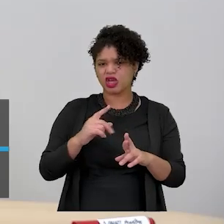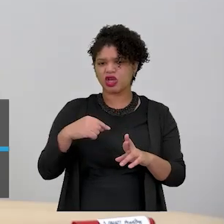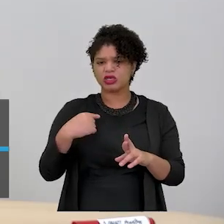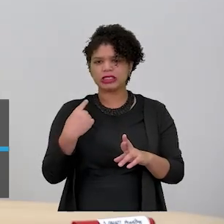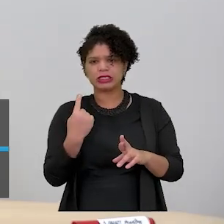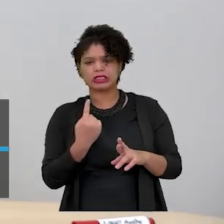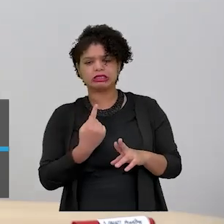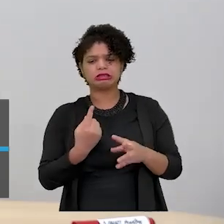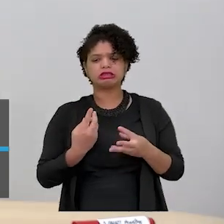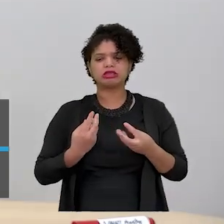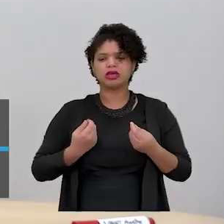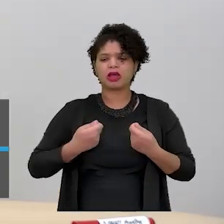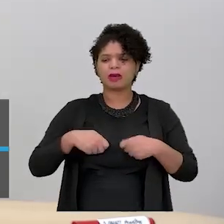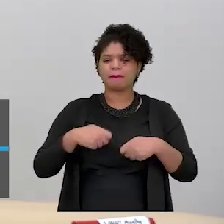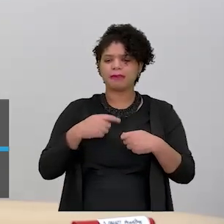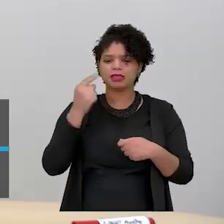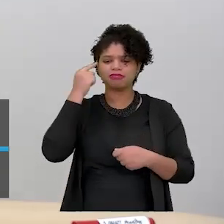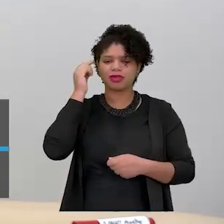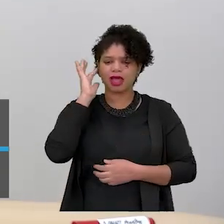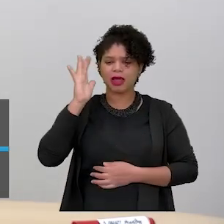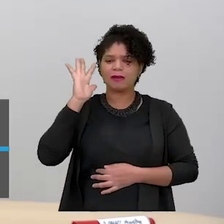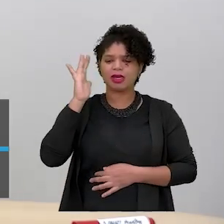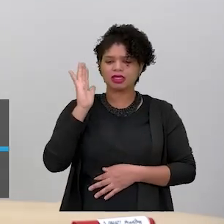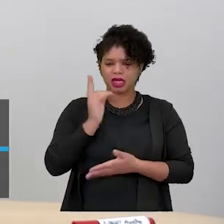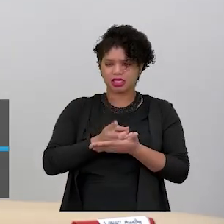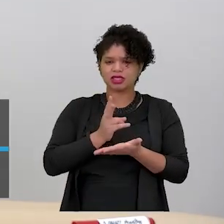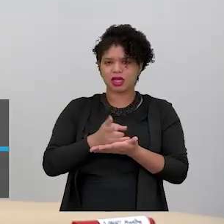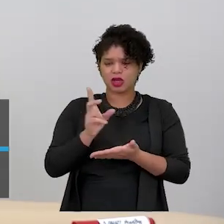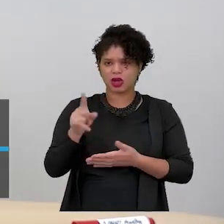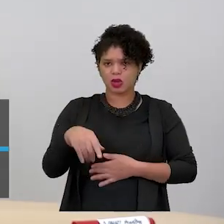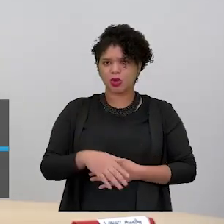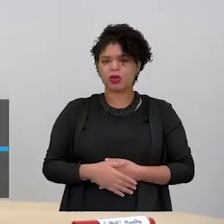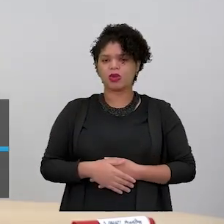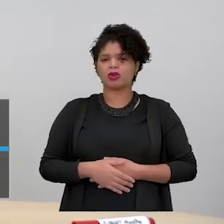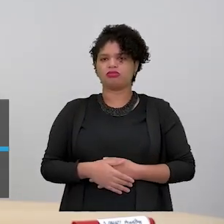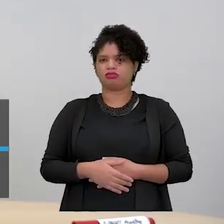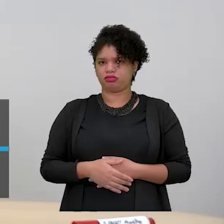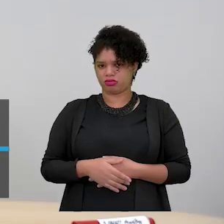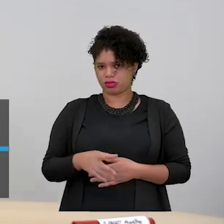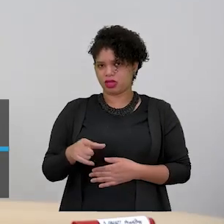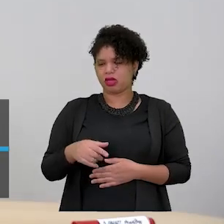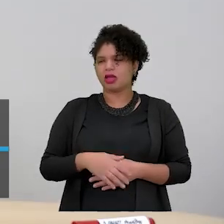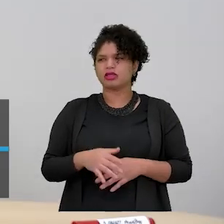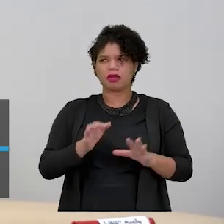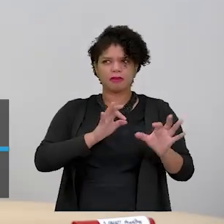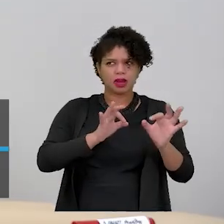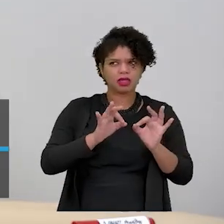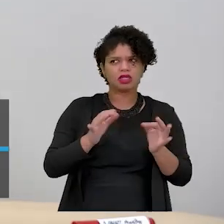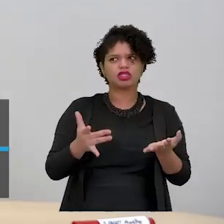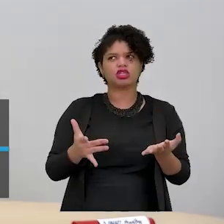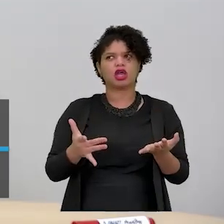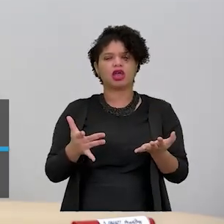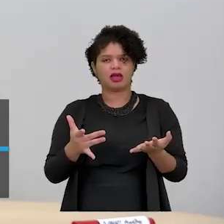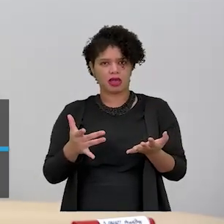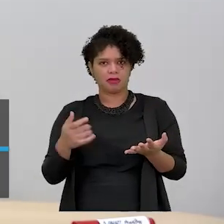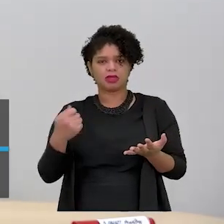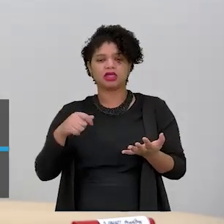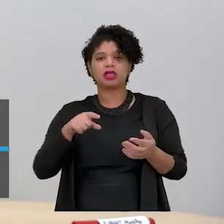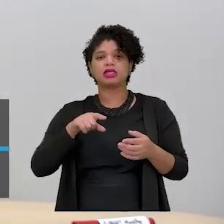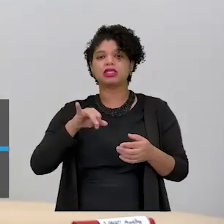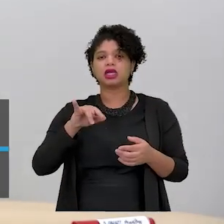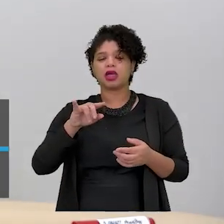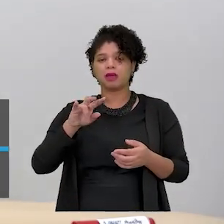precisa estar sempre pensando, sempre cuidando, sim, planejando, aberto para